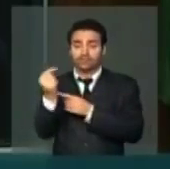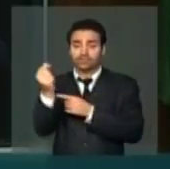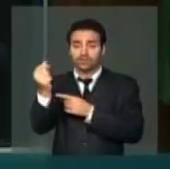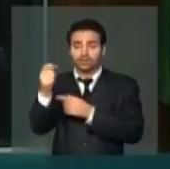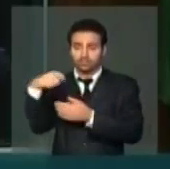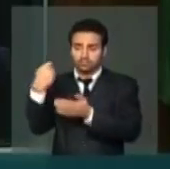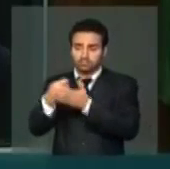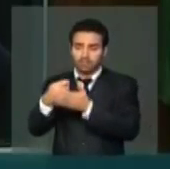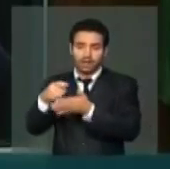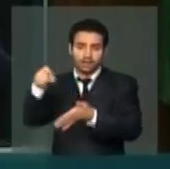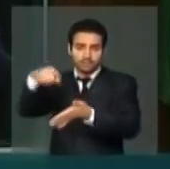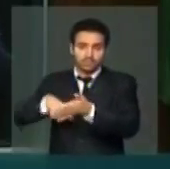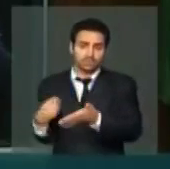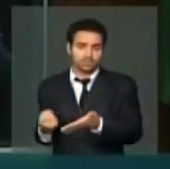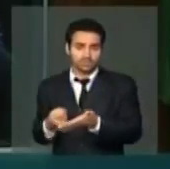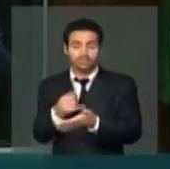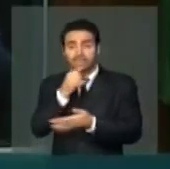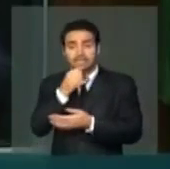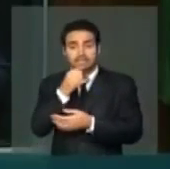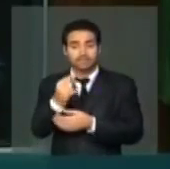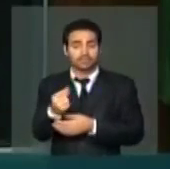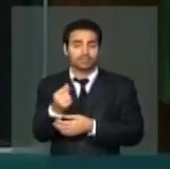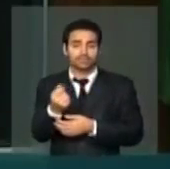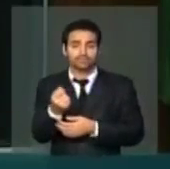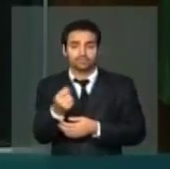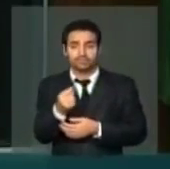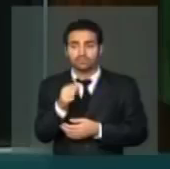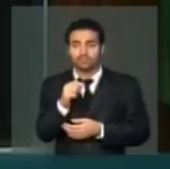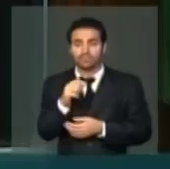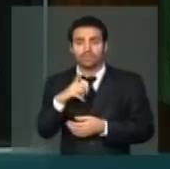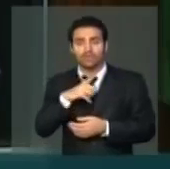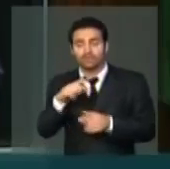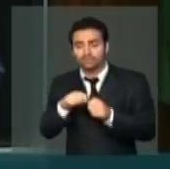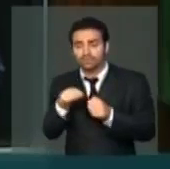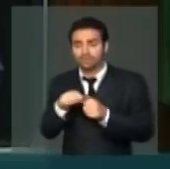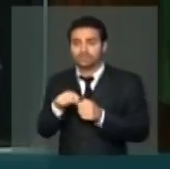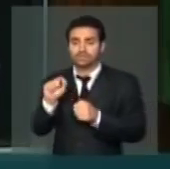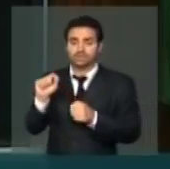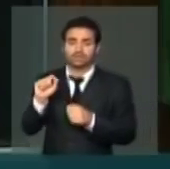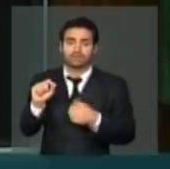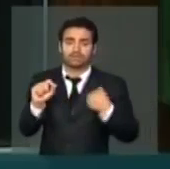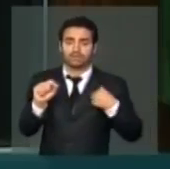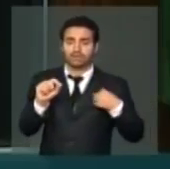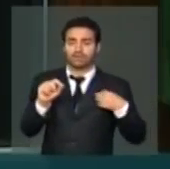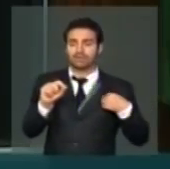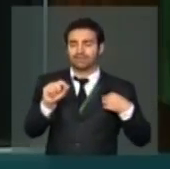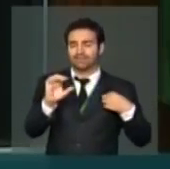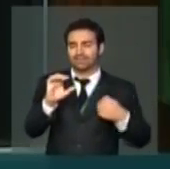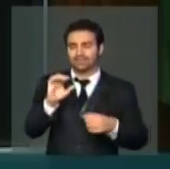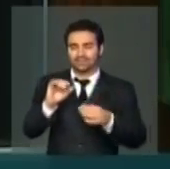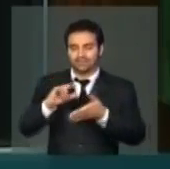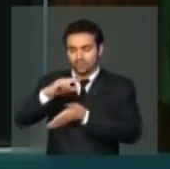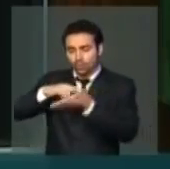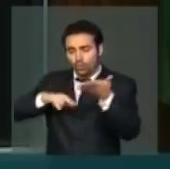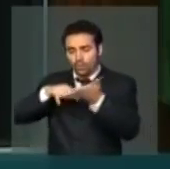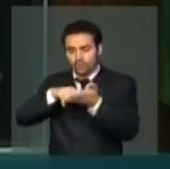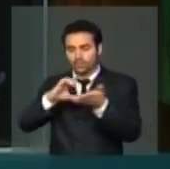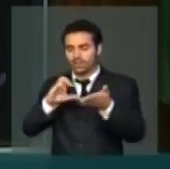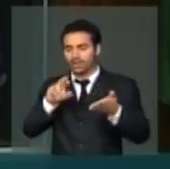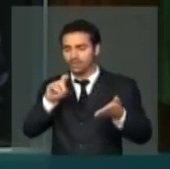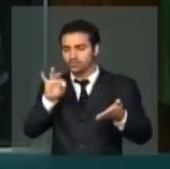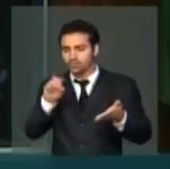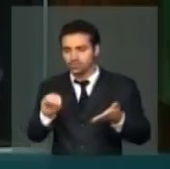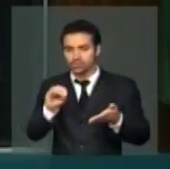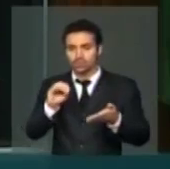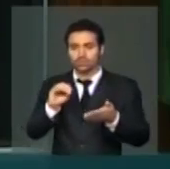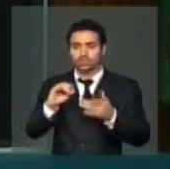a taxação de atividades especulativas, como as letras de crédito imobiliárias, que não são taxadas,